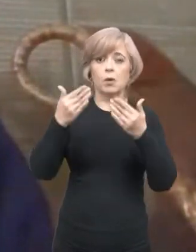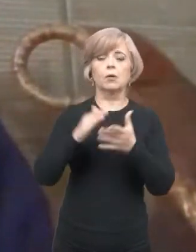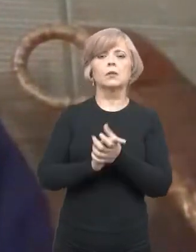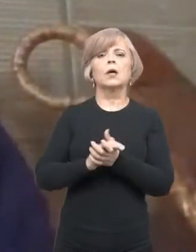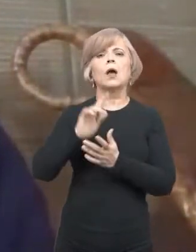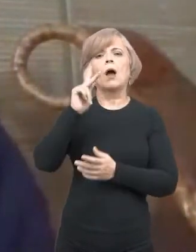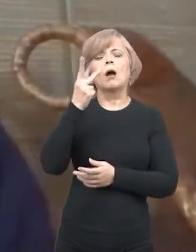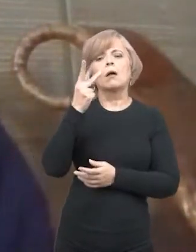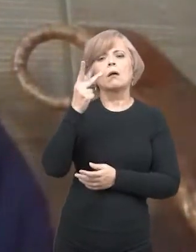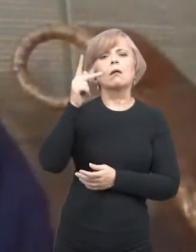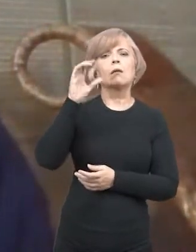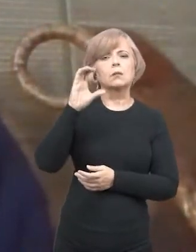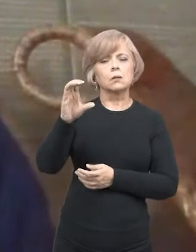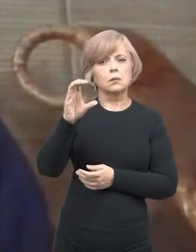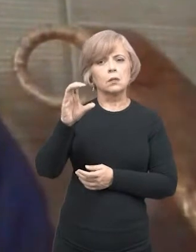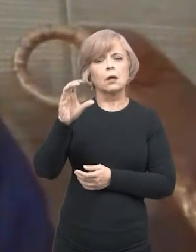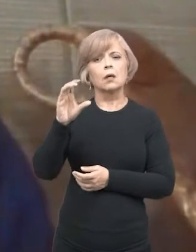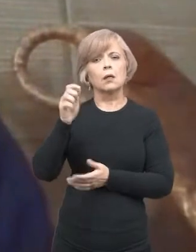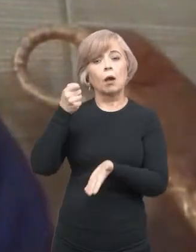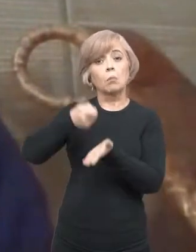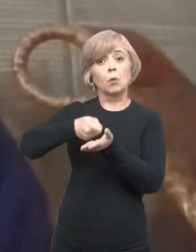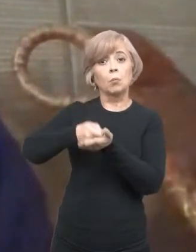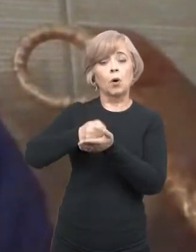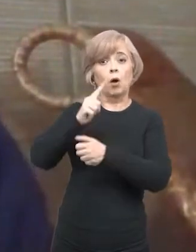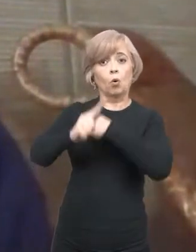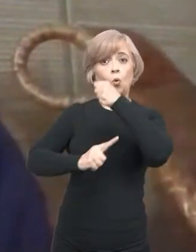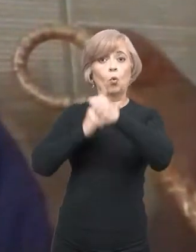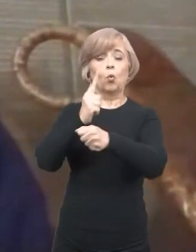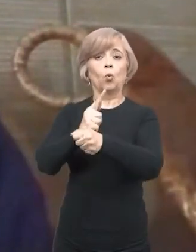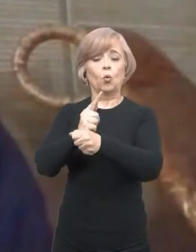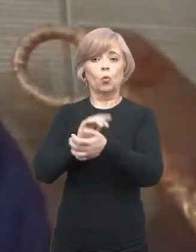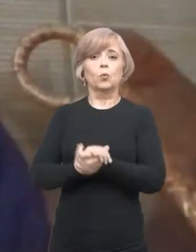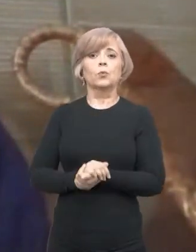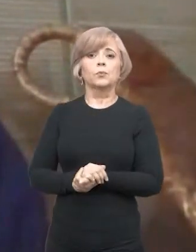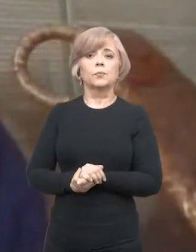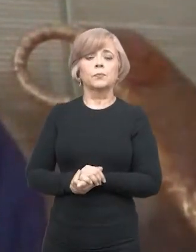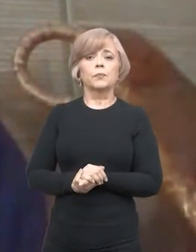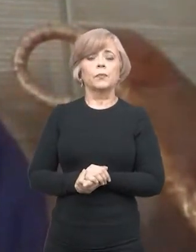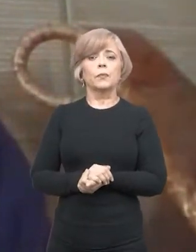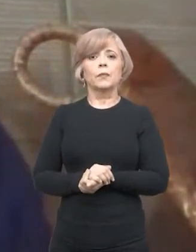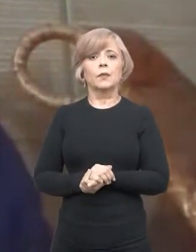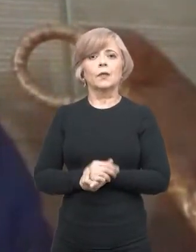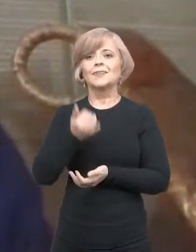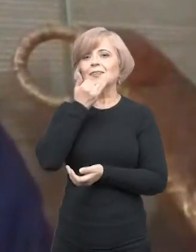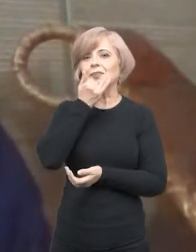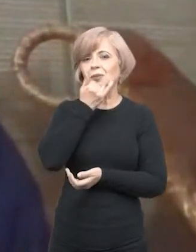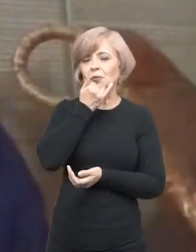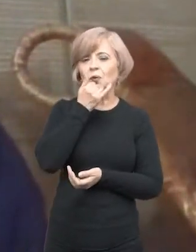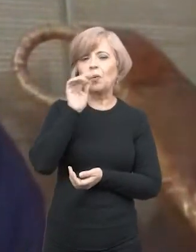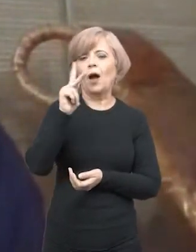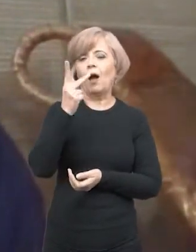e este HC que foi impetrado pela Google para... HC não,